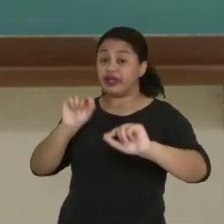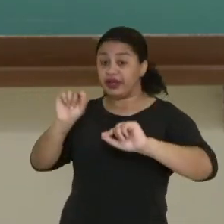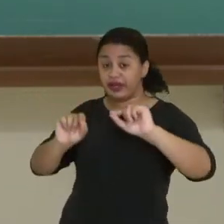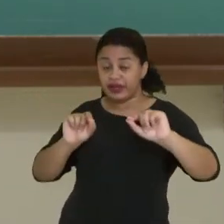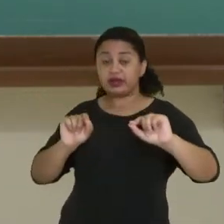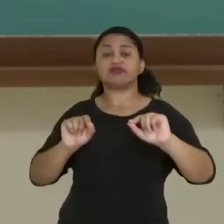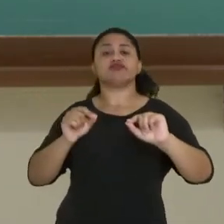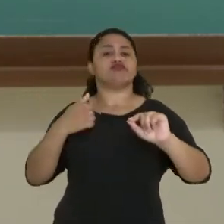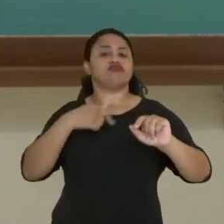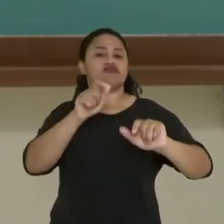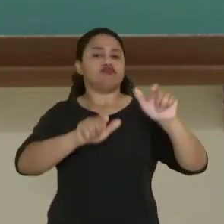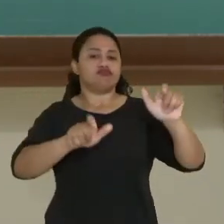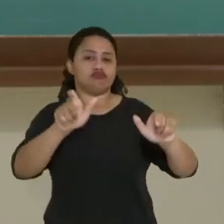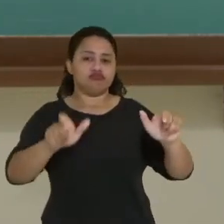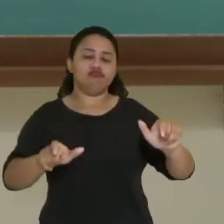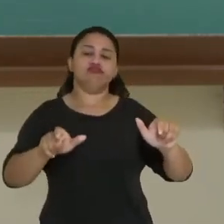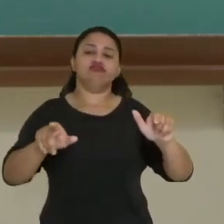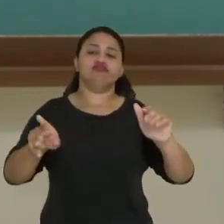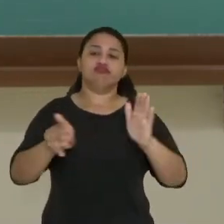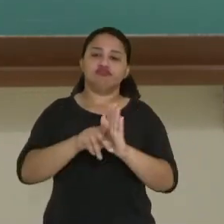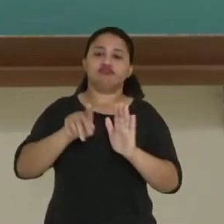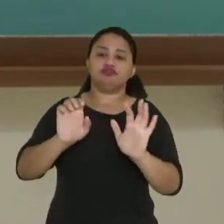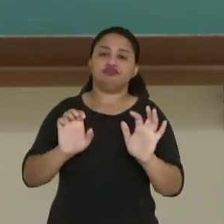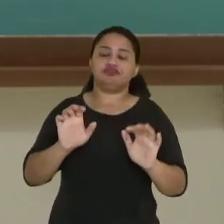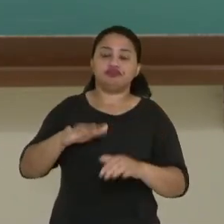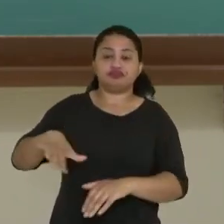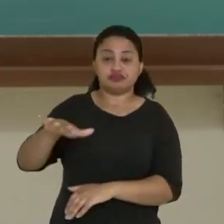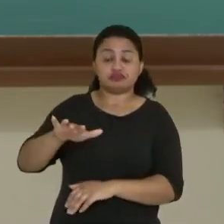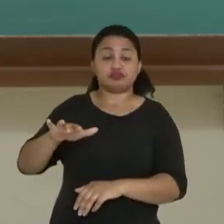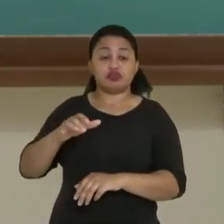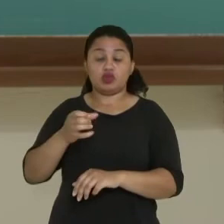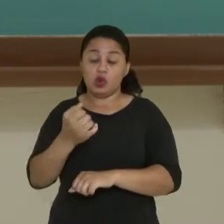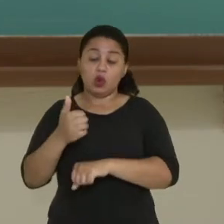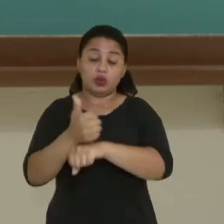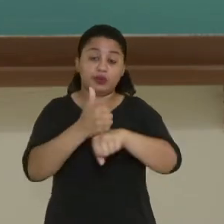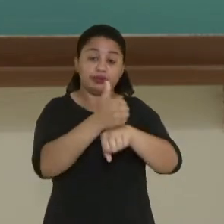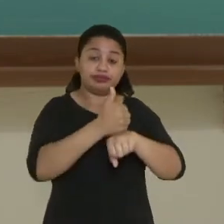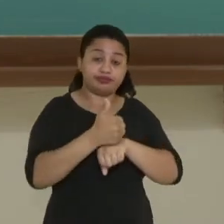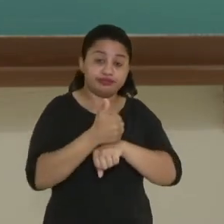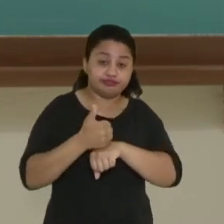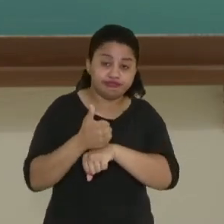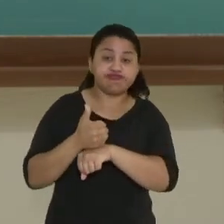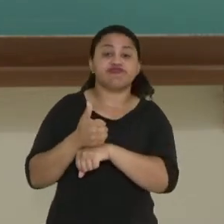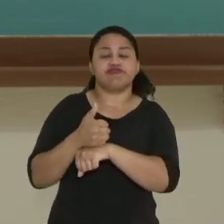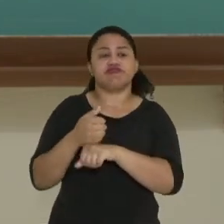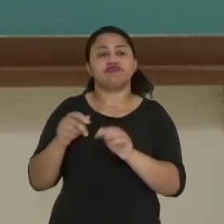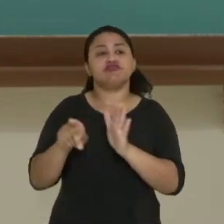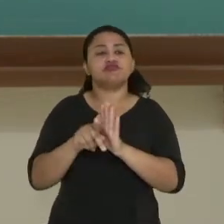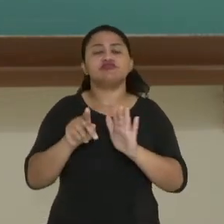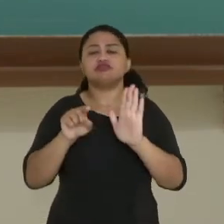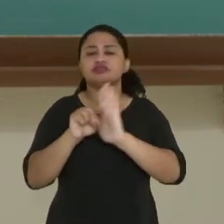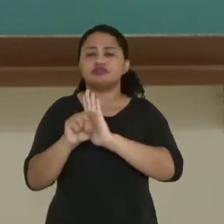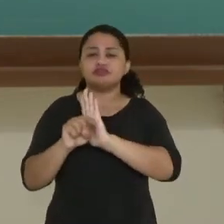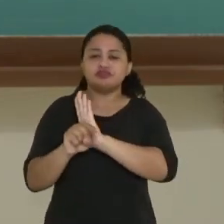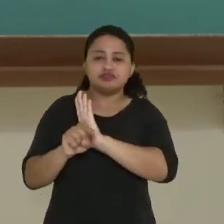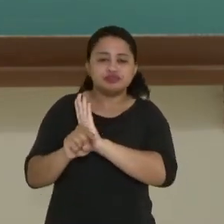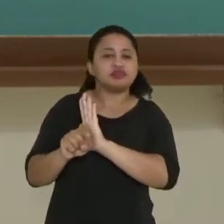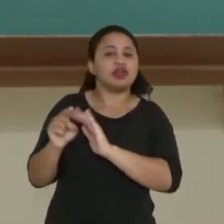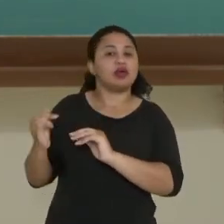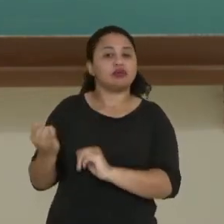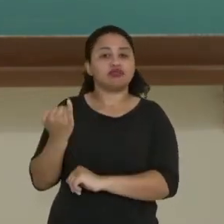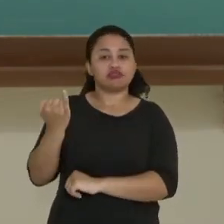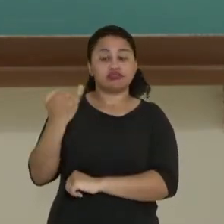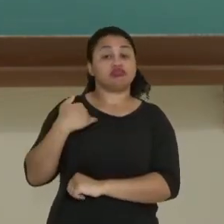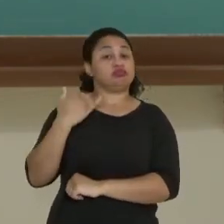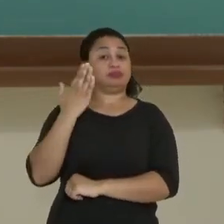então as pessoas, né? Ou os profissionais envolvidos, né? Então essas perguntinhas são muito básicas, né?